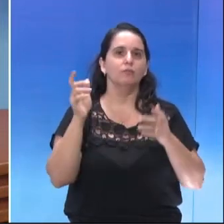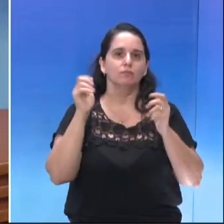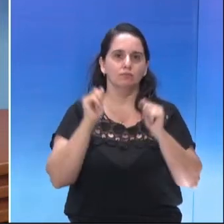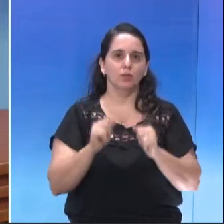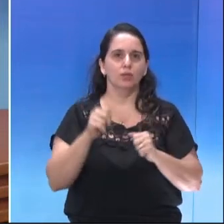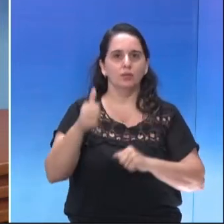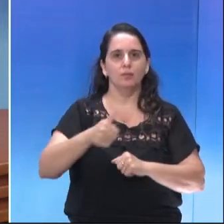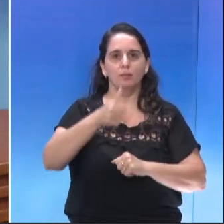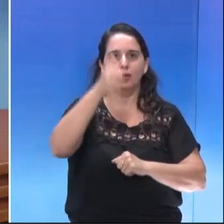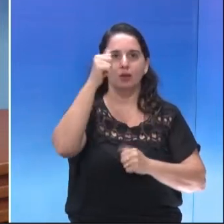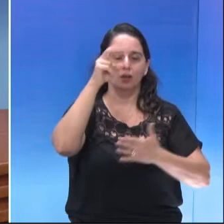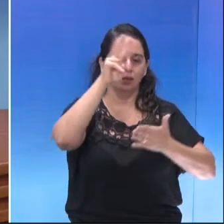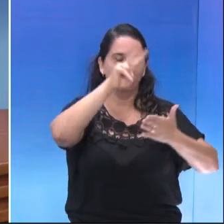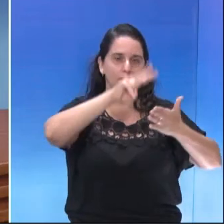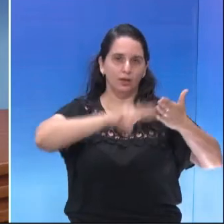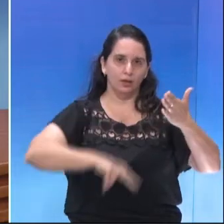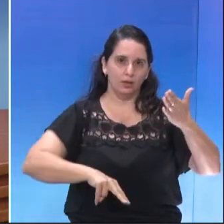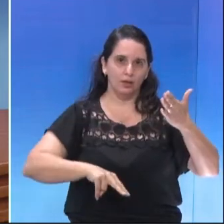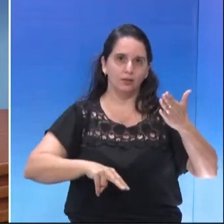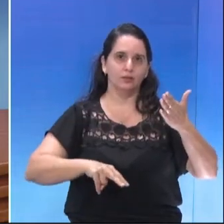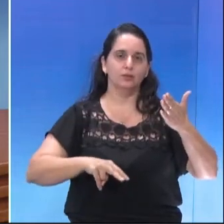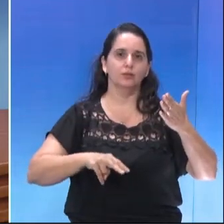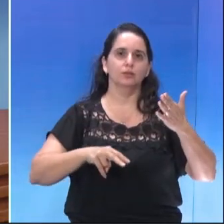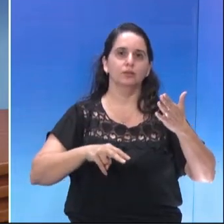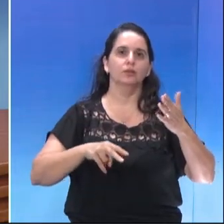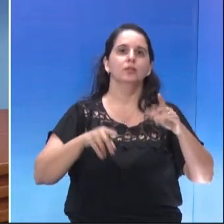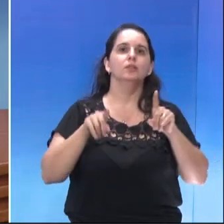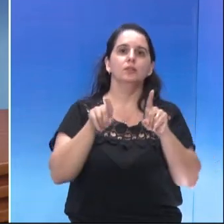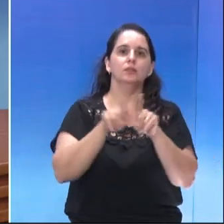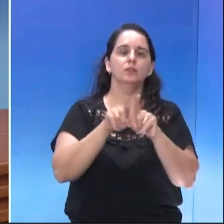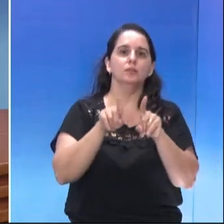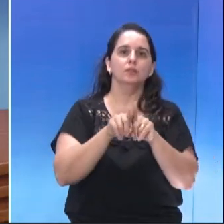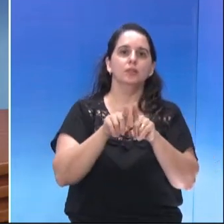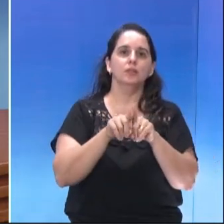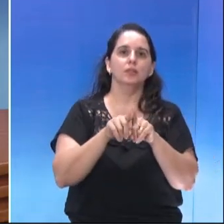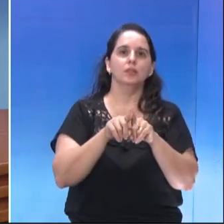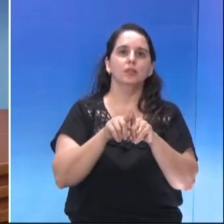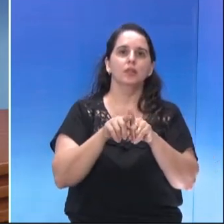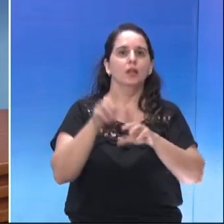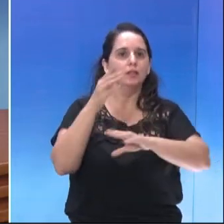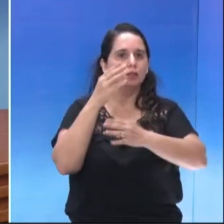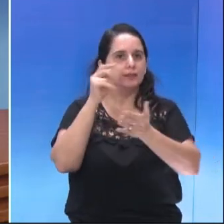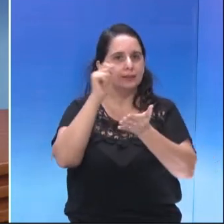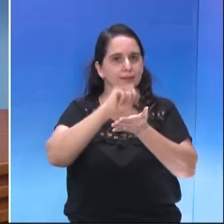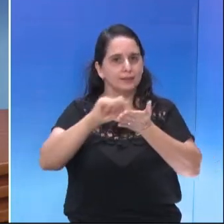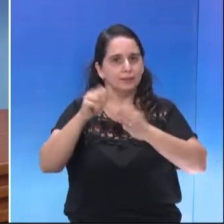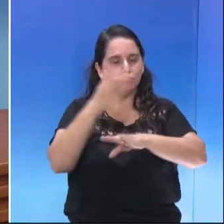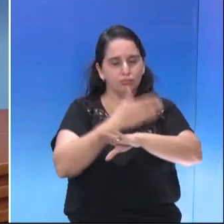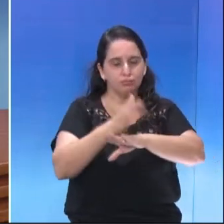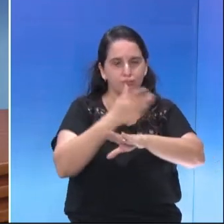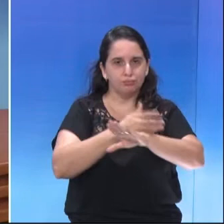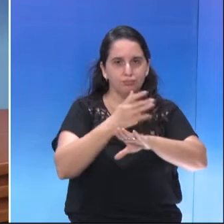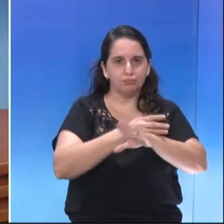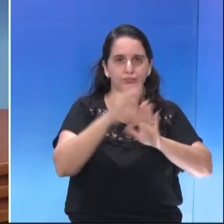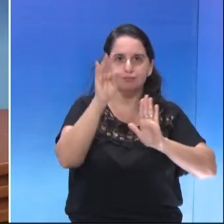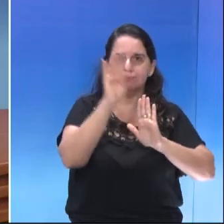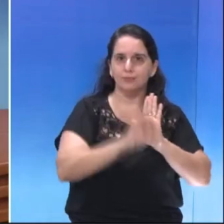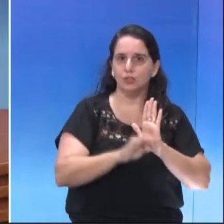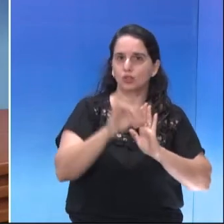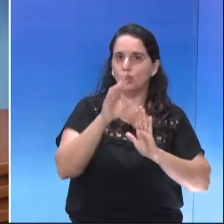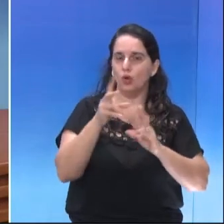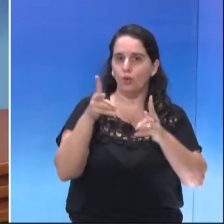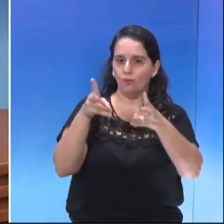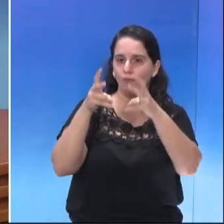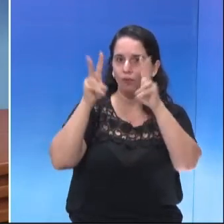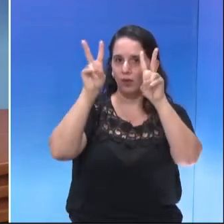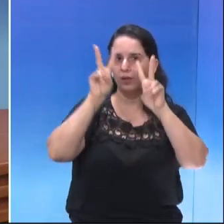melhorando suas leituras, possa ir, de fato, começando a treinar o texto. Não adianta você ficar só nas aulas, não.